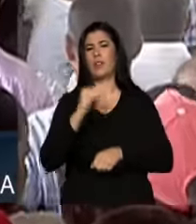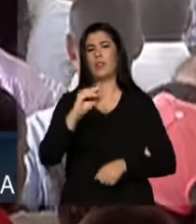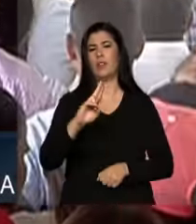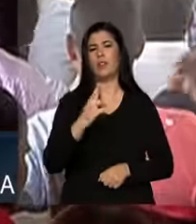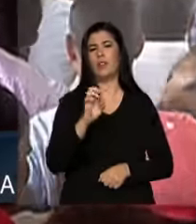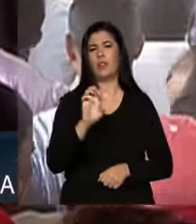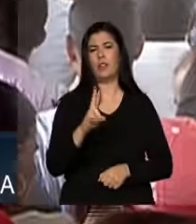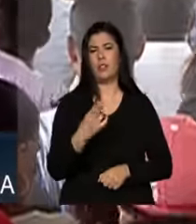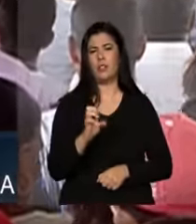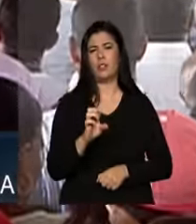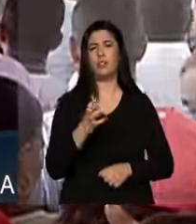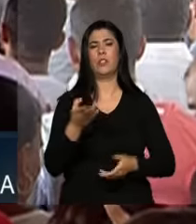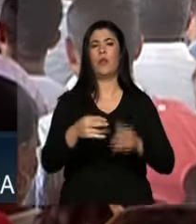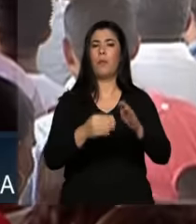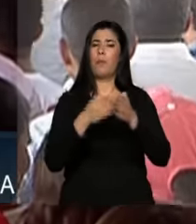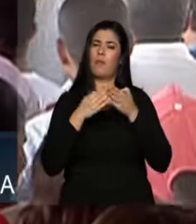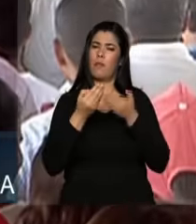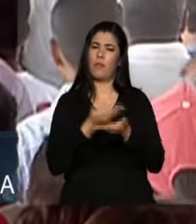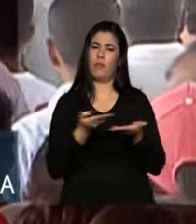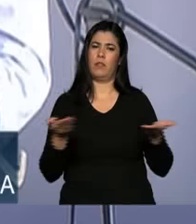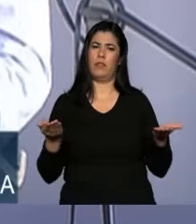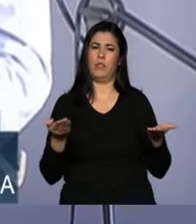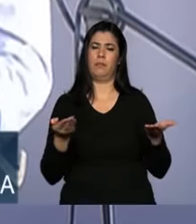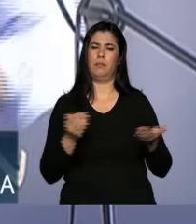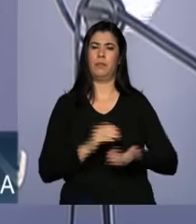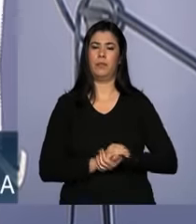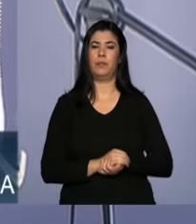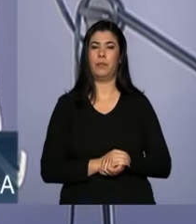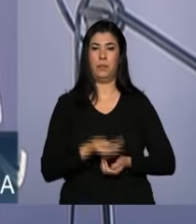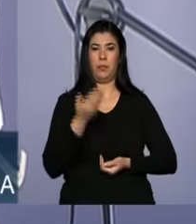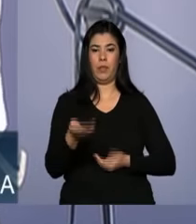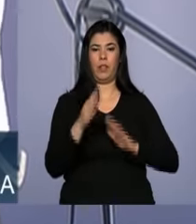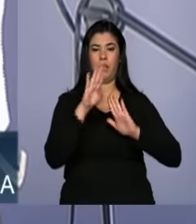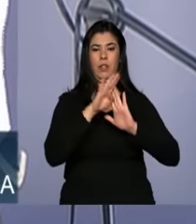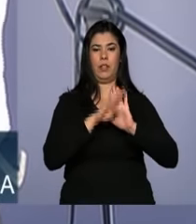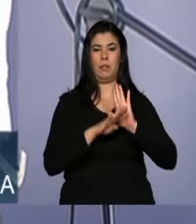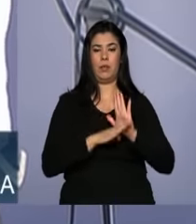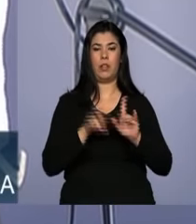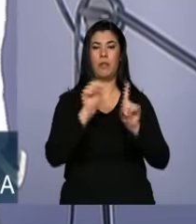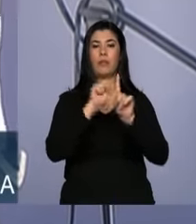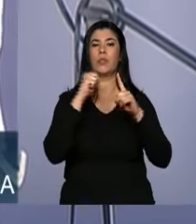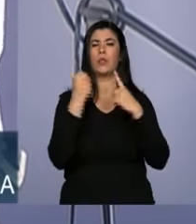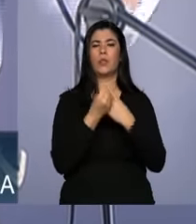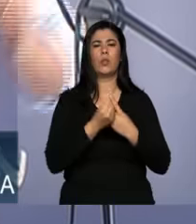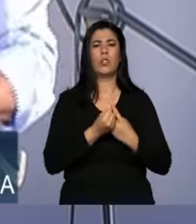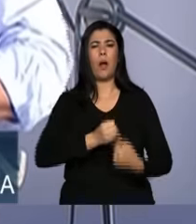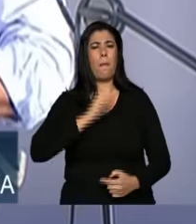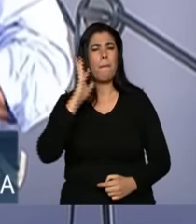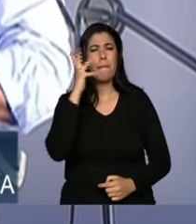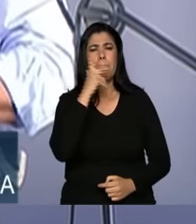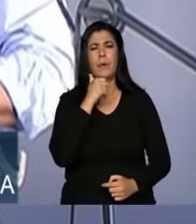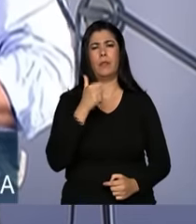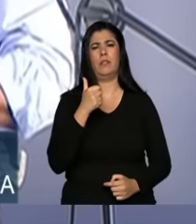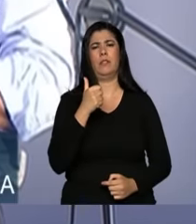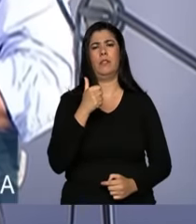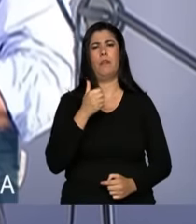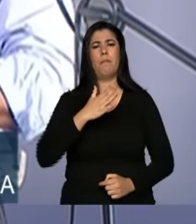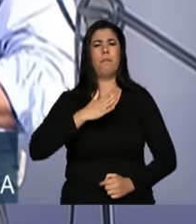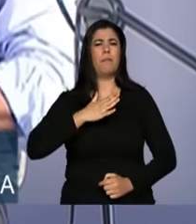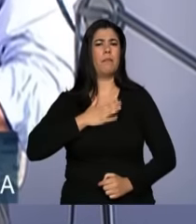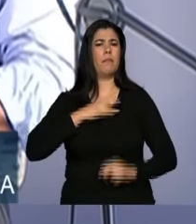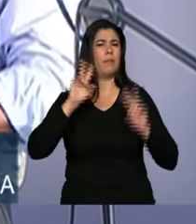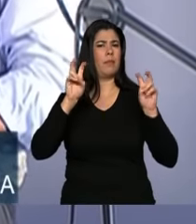queria deixar um pedido para vocês. Esse programa social belíssimo, Minha